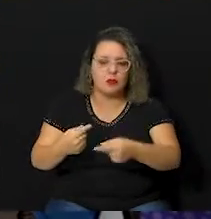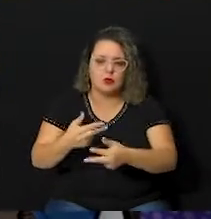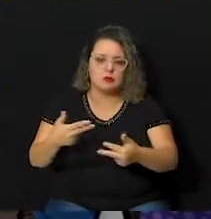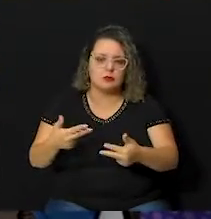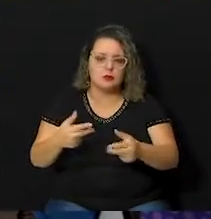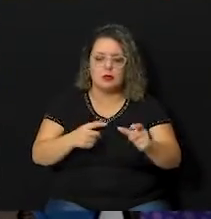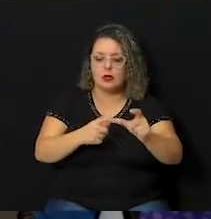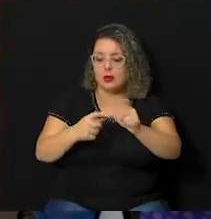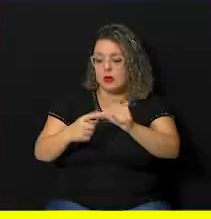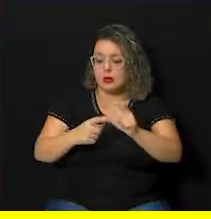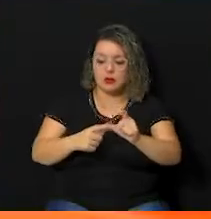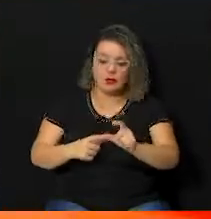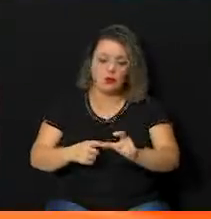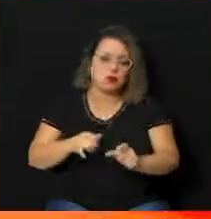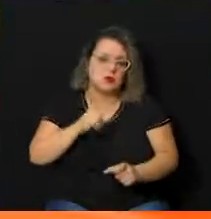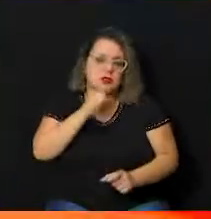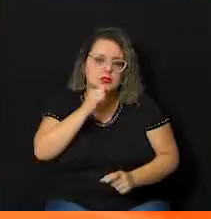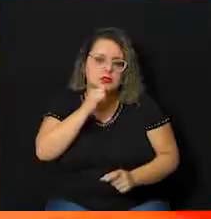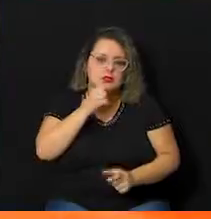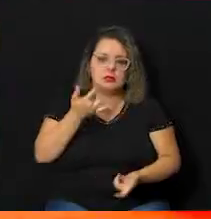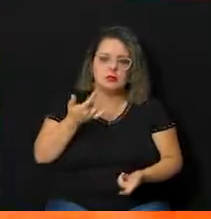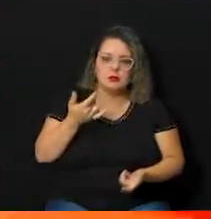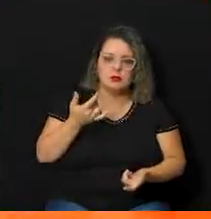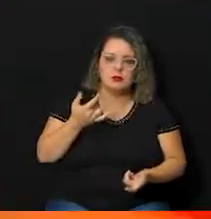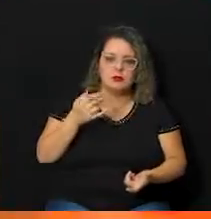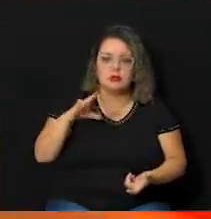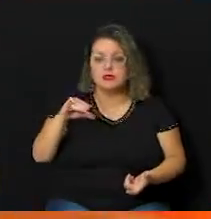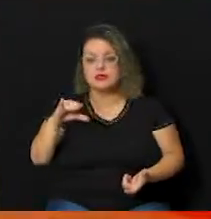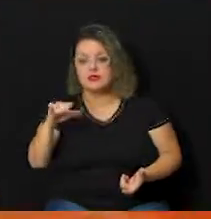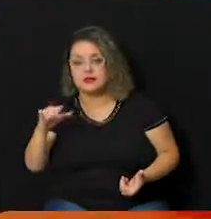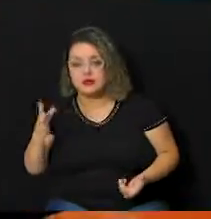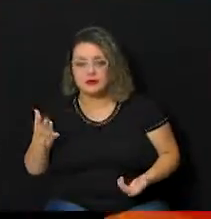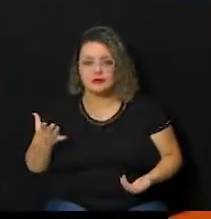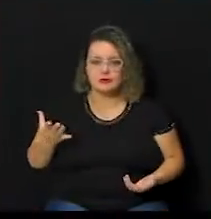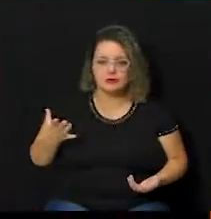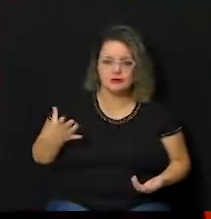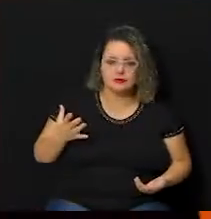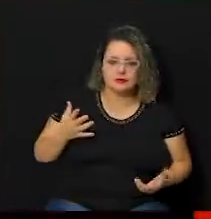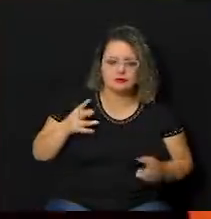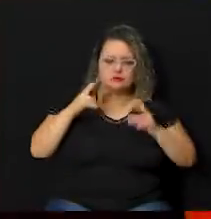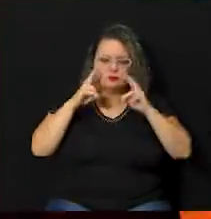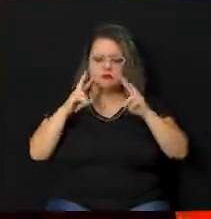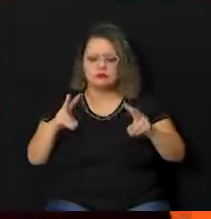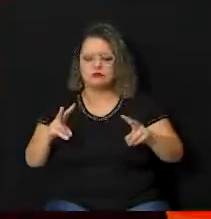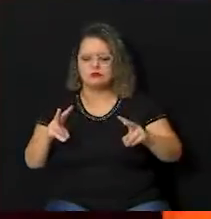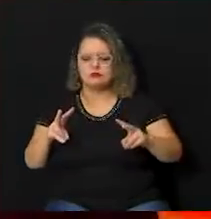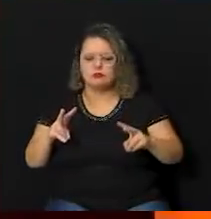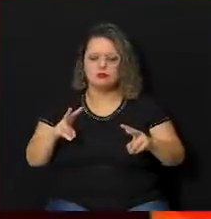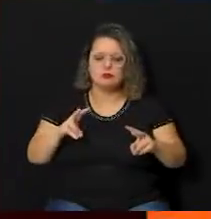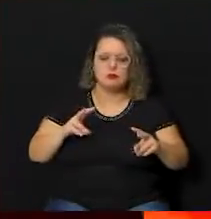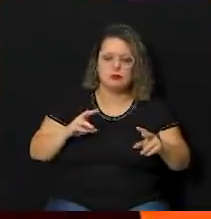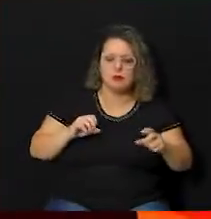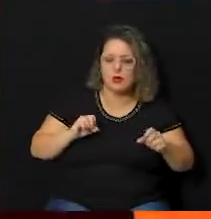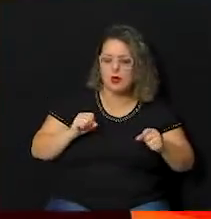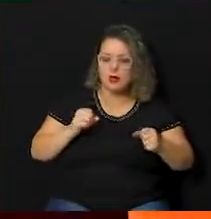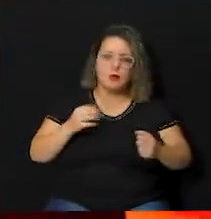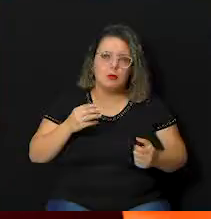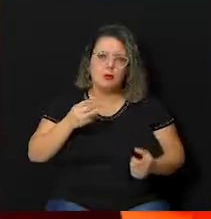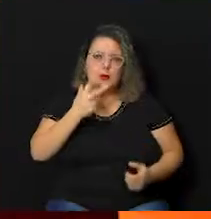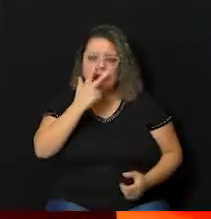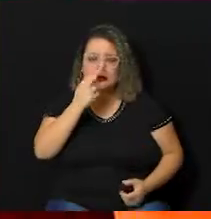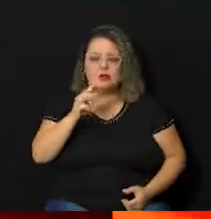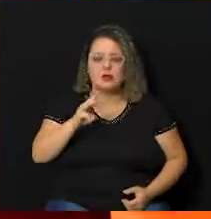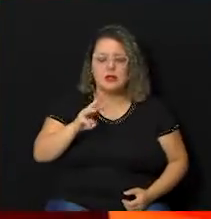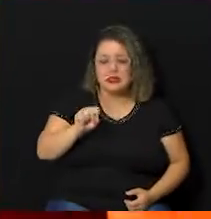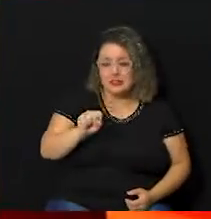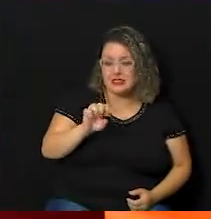fala, é um quadrinho de ficção científica, você passa no espaço, é natural que as pessoas já associem com uma aventura espacial, com Star Wars,